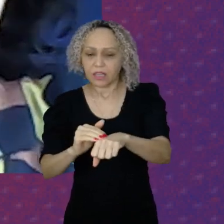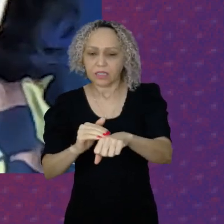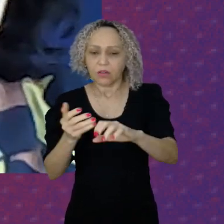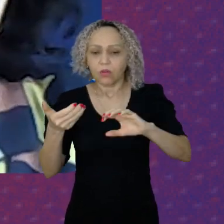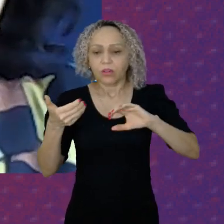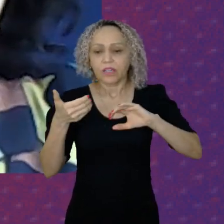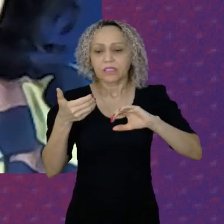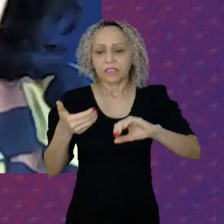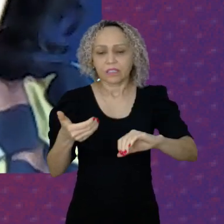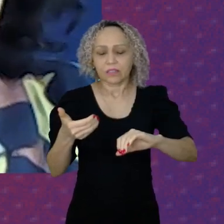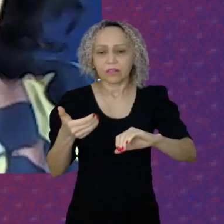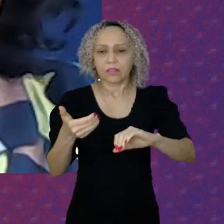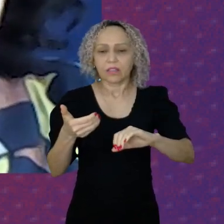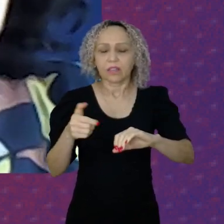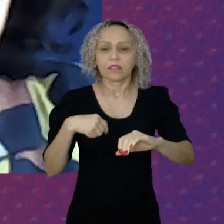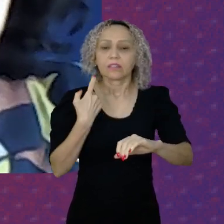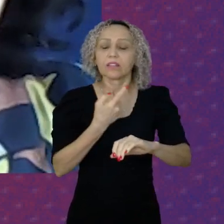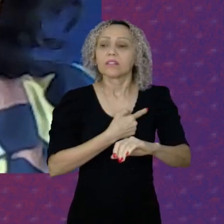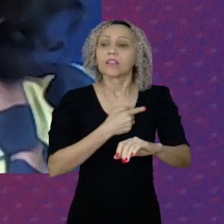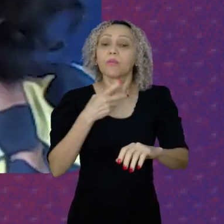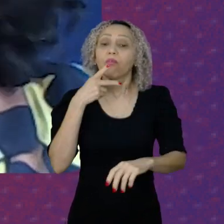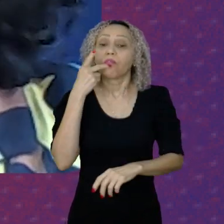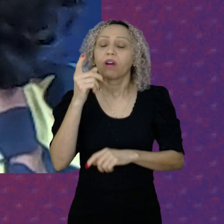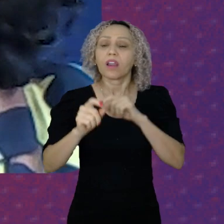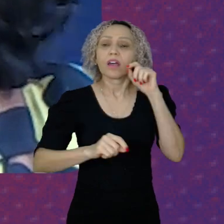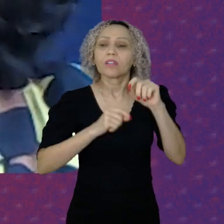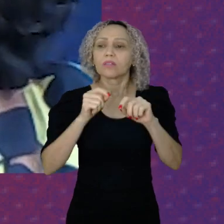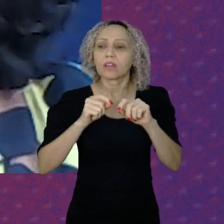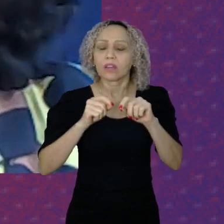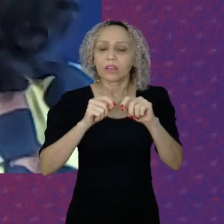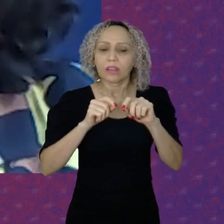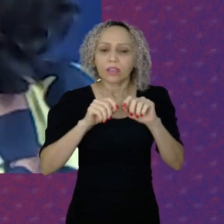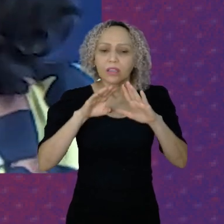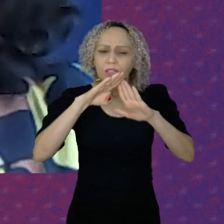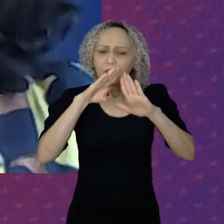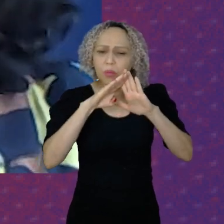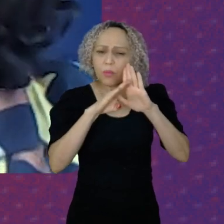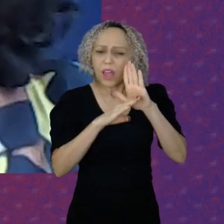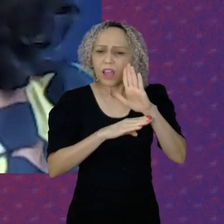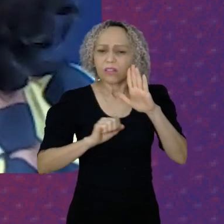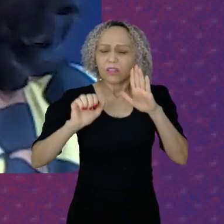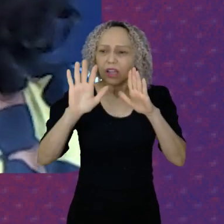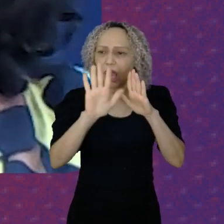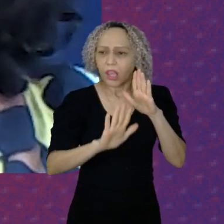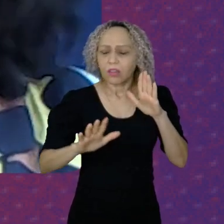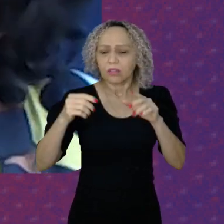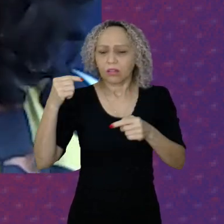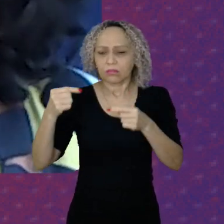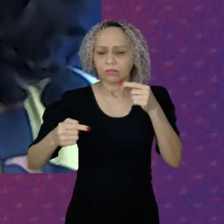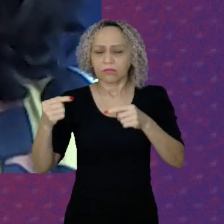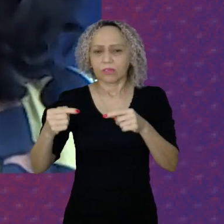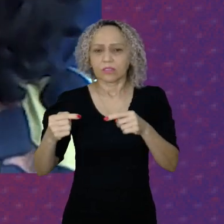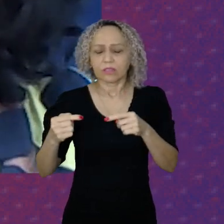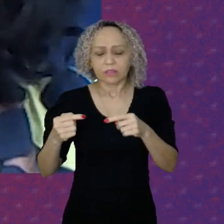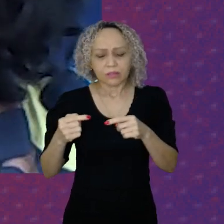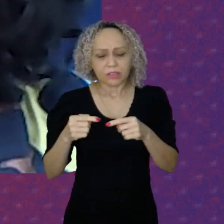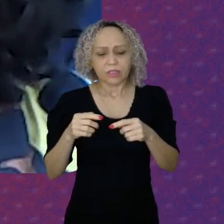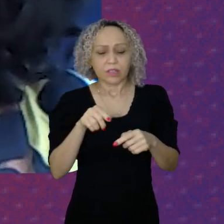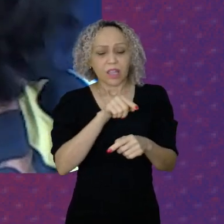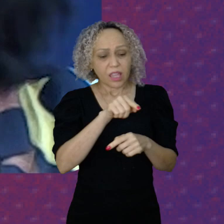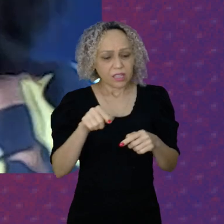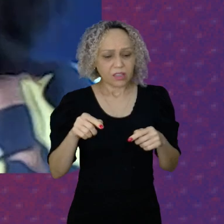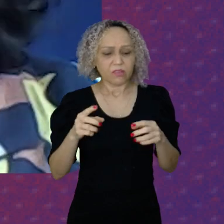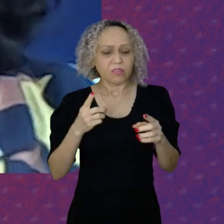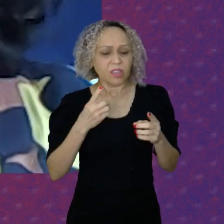estamos falando aqui de planos nacionais e de políticas que estarão sendo debatidos